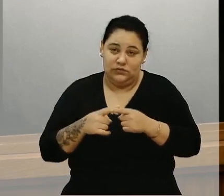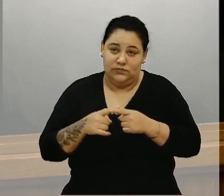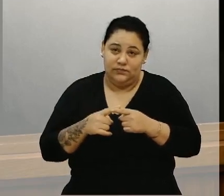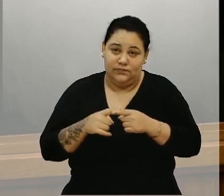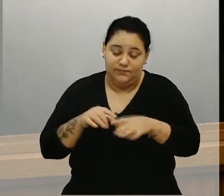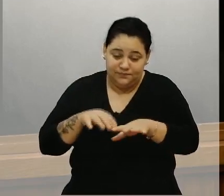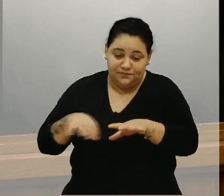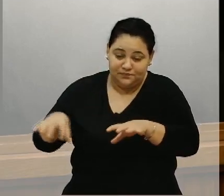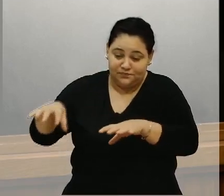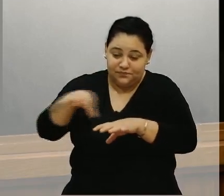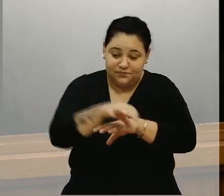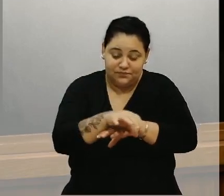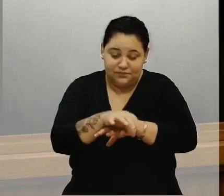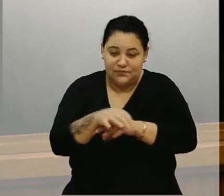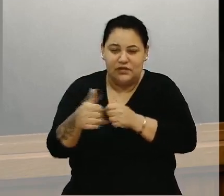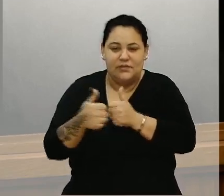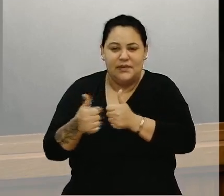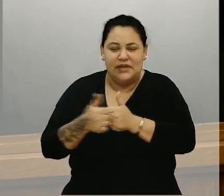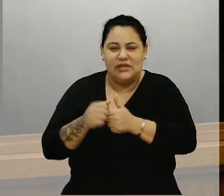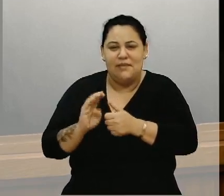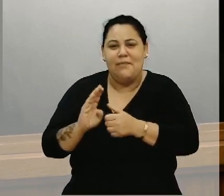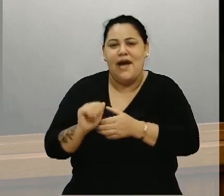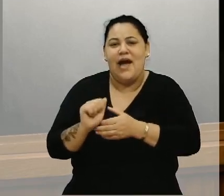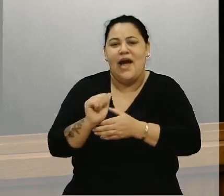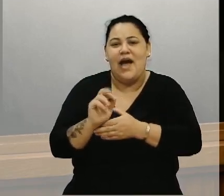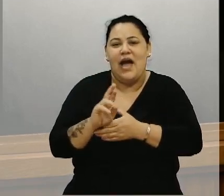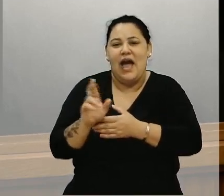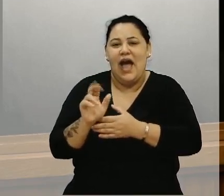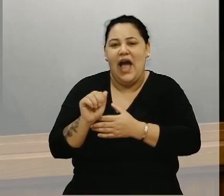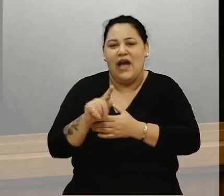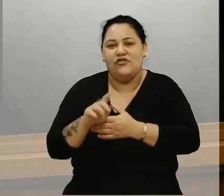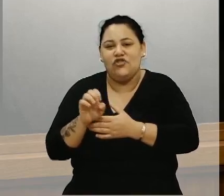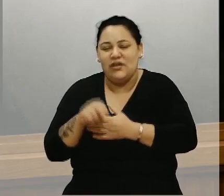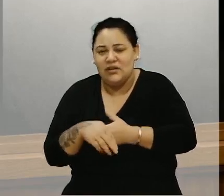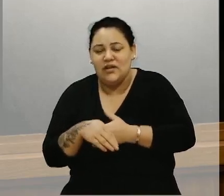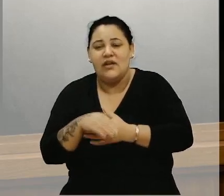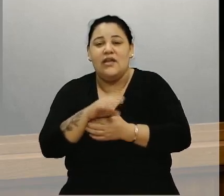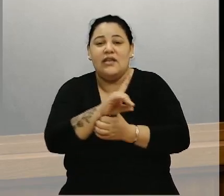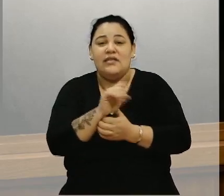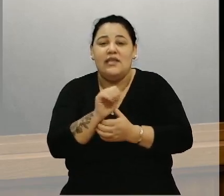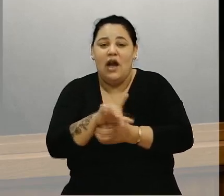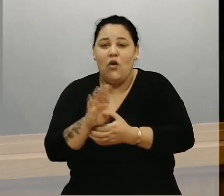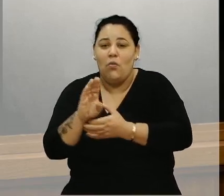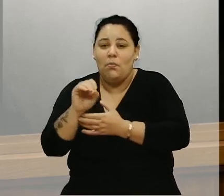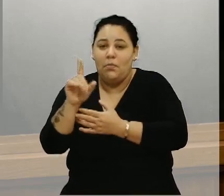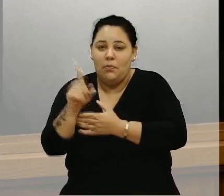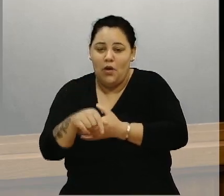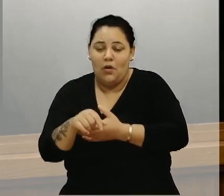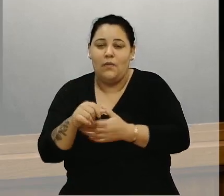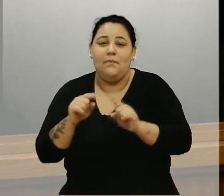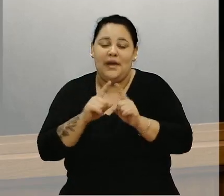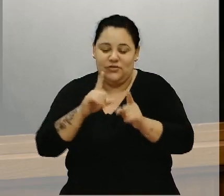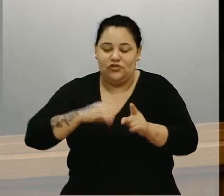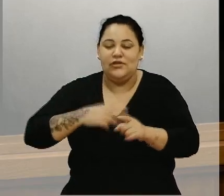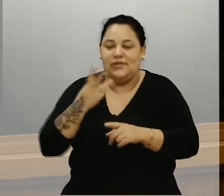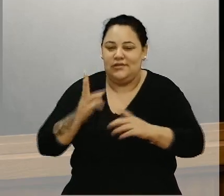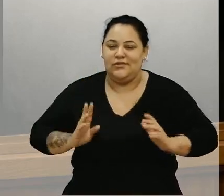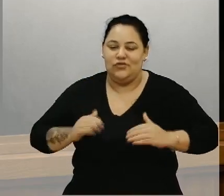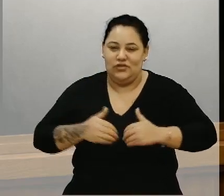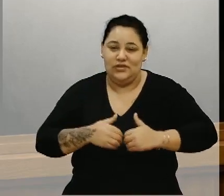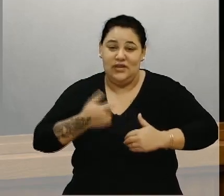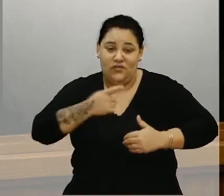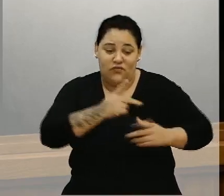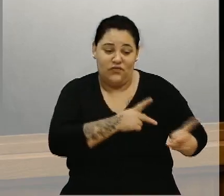roda da barragem da Ubó. Mas conviveram lá 3 pessoas. E quando eu fui no